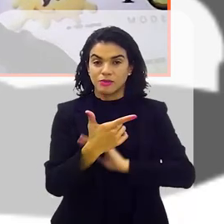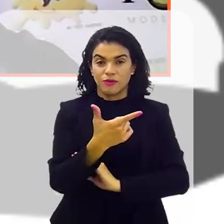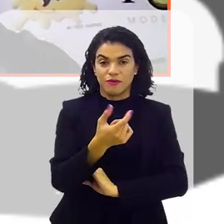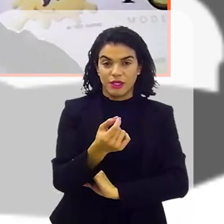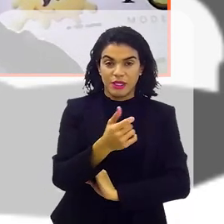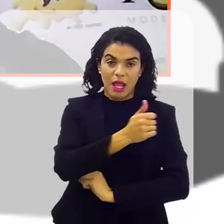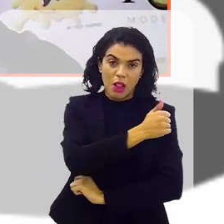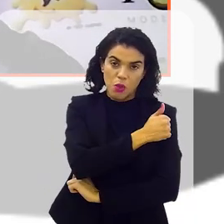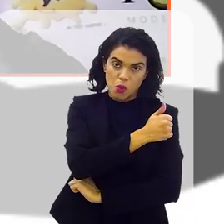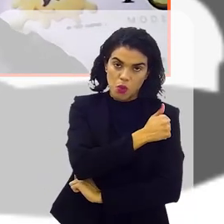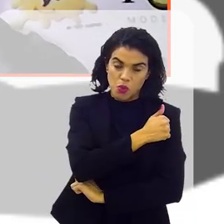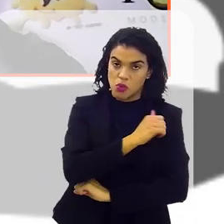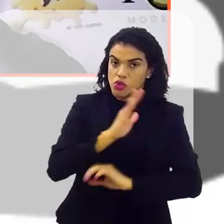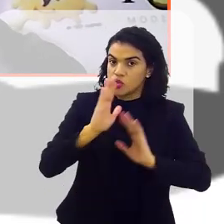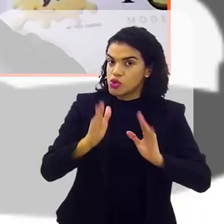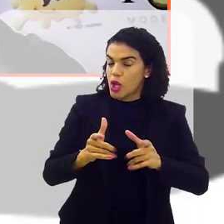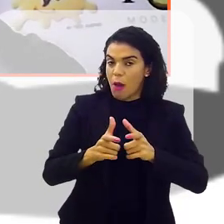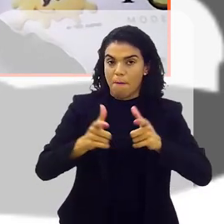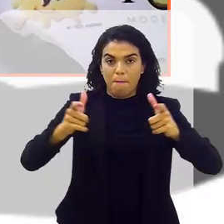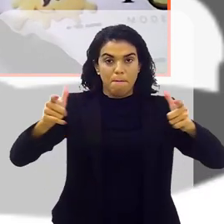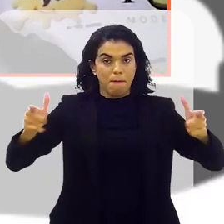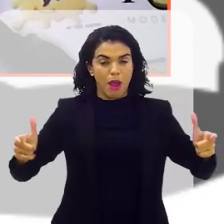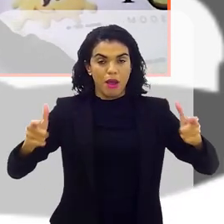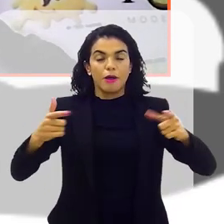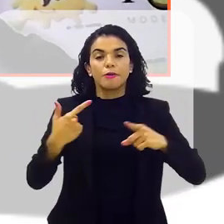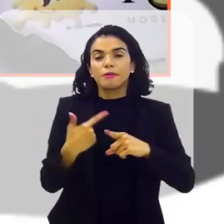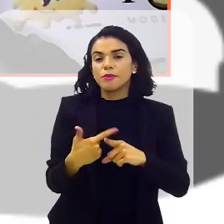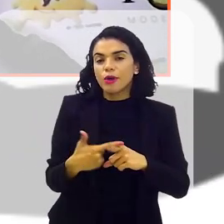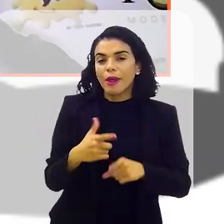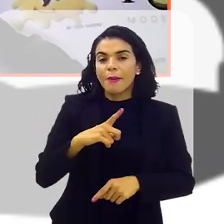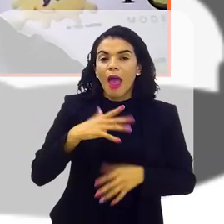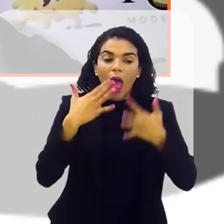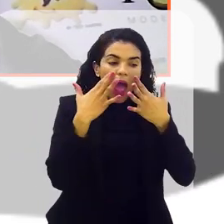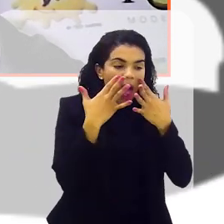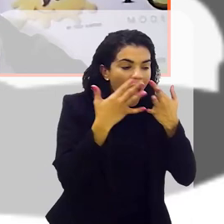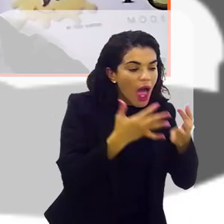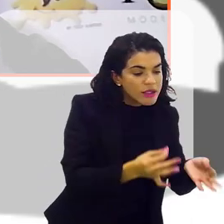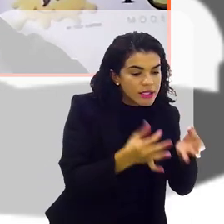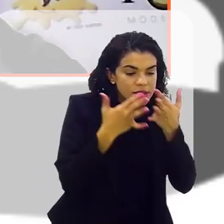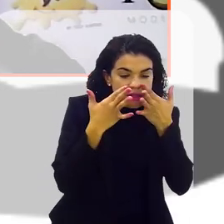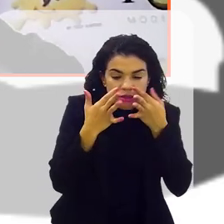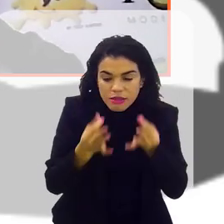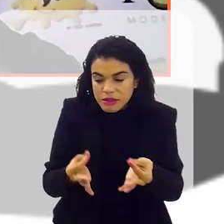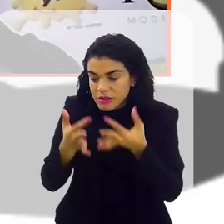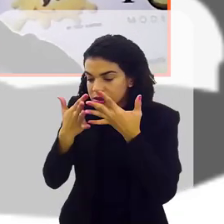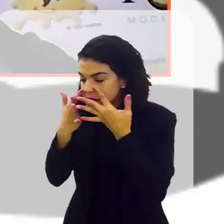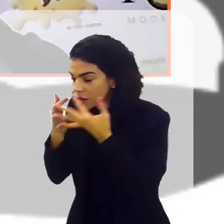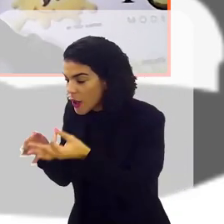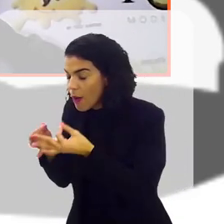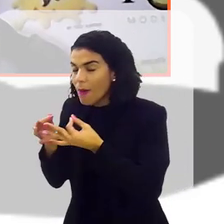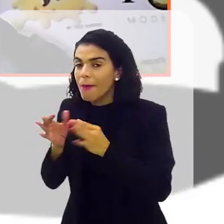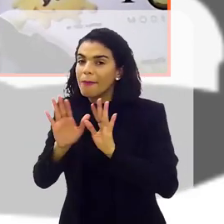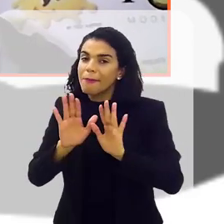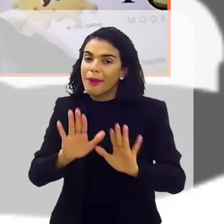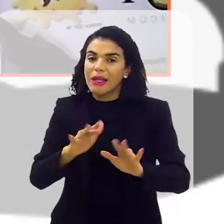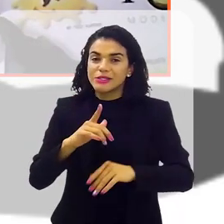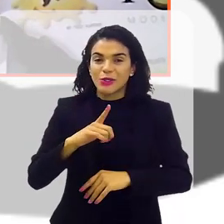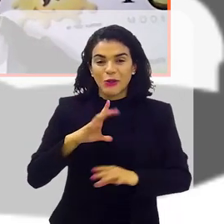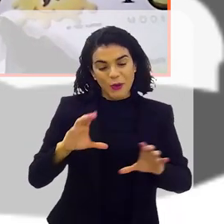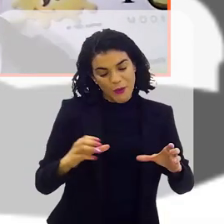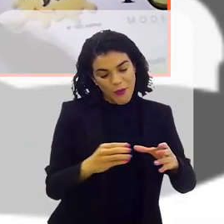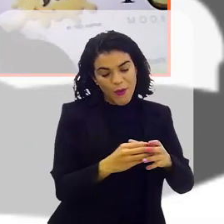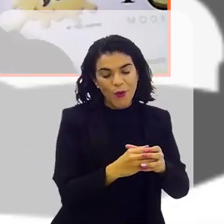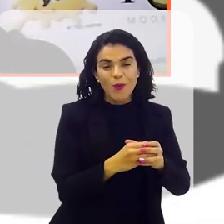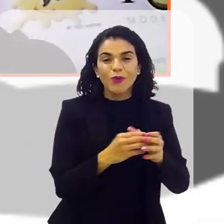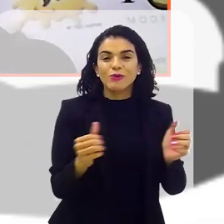máximo 20 alunos que já é um número muito grande pelo fato da gente ter que dar uma atenção maior mas como eu tô com esse